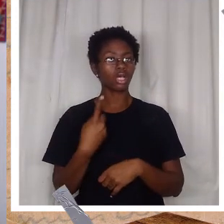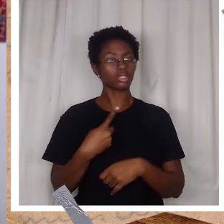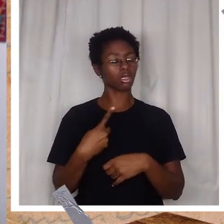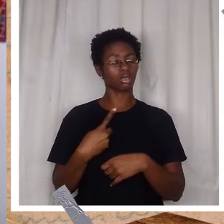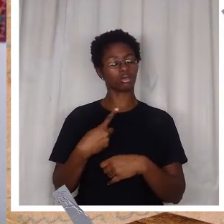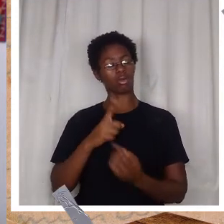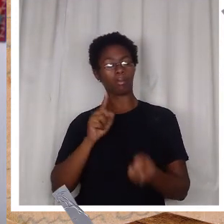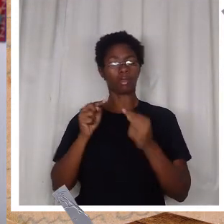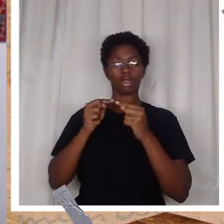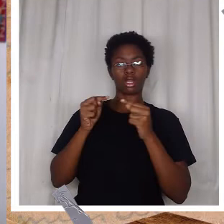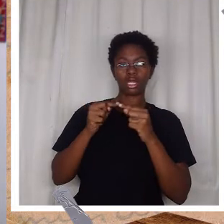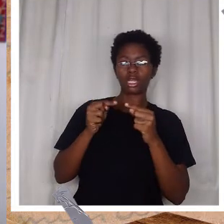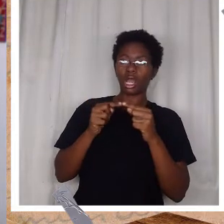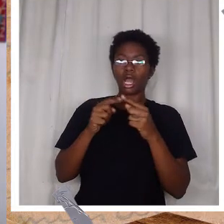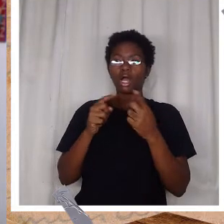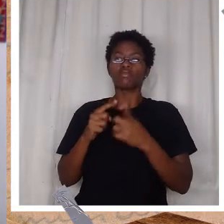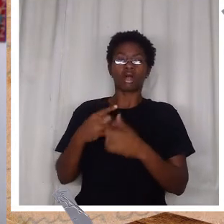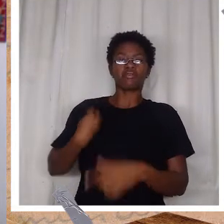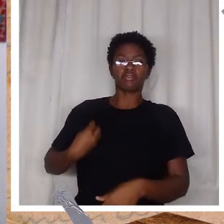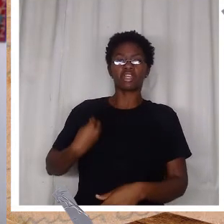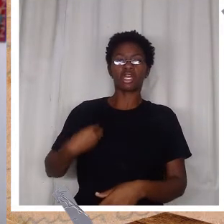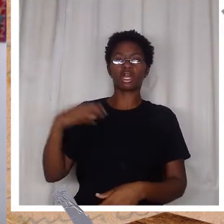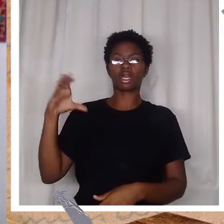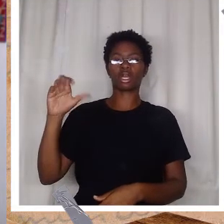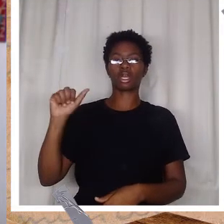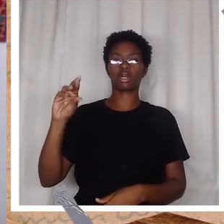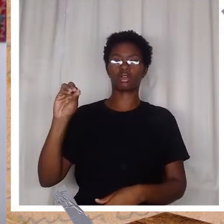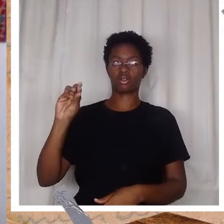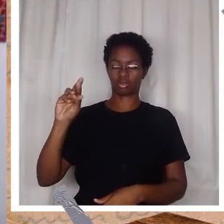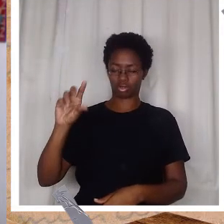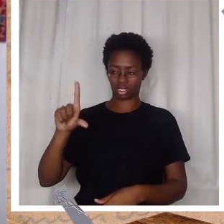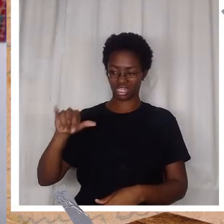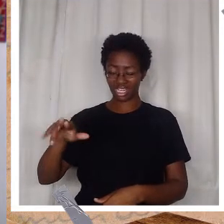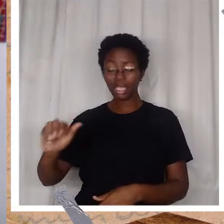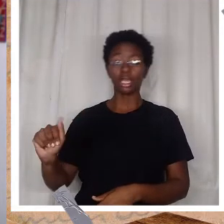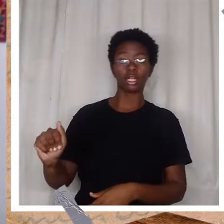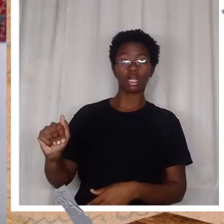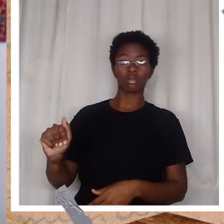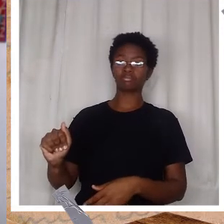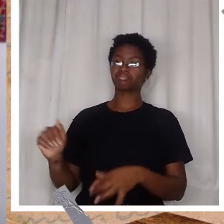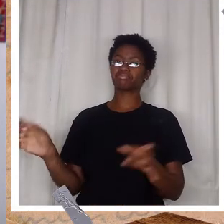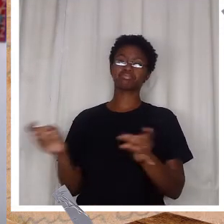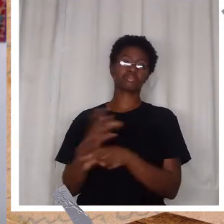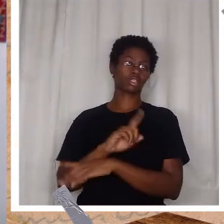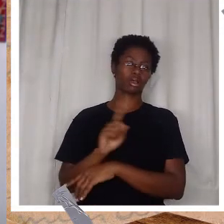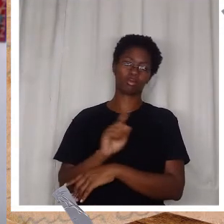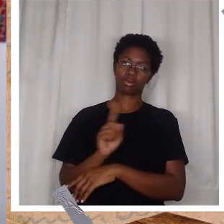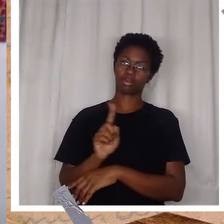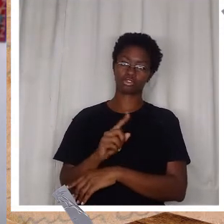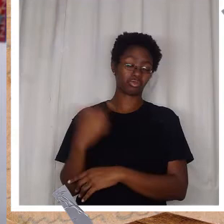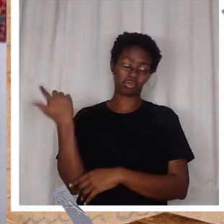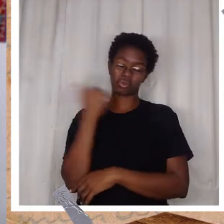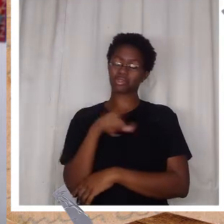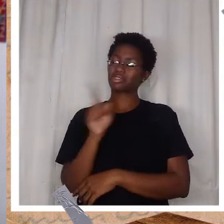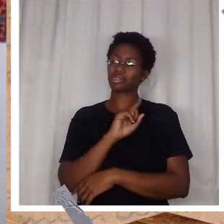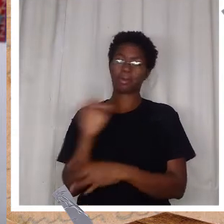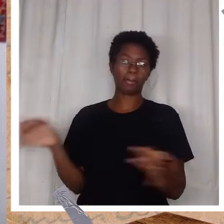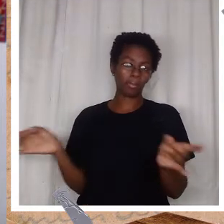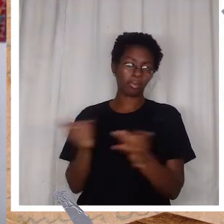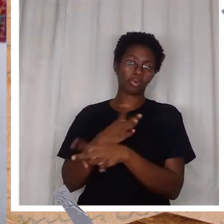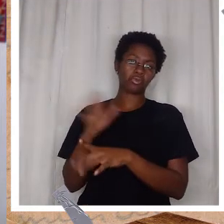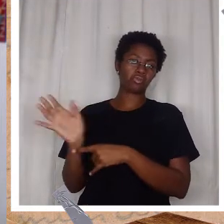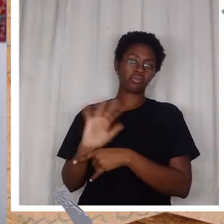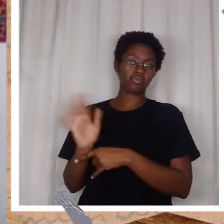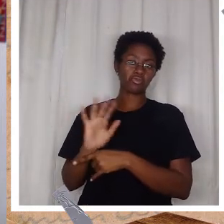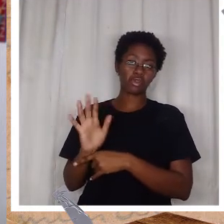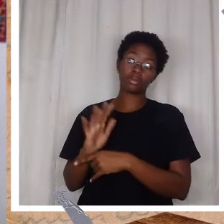da Carolina, não foi concretizado. Talvez por motivo de produção, eu não sei o que aconteceu, a gente não conseguiu concretizar, e esse